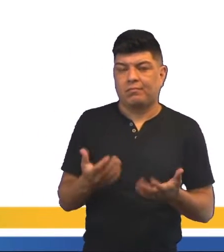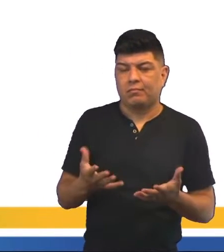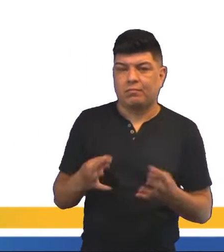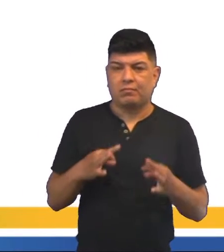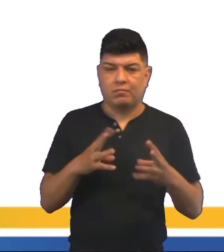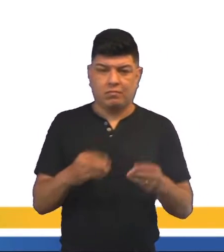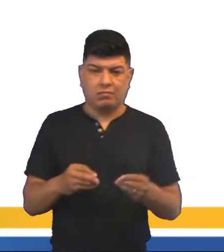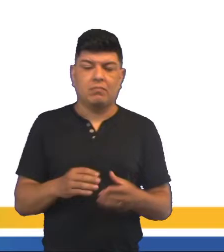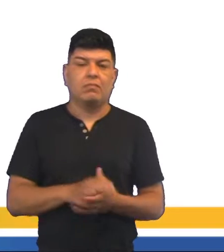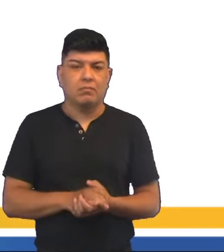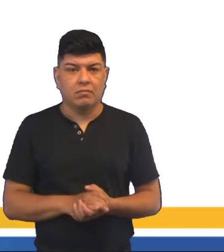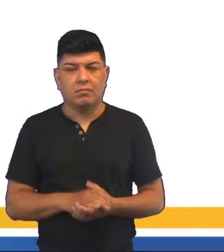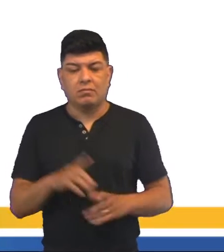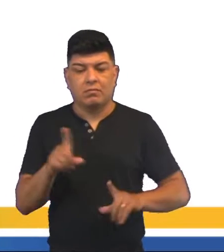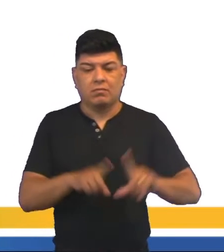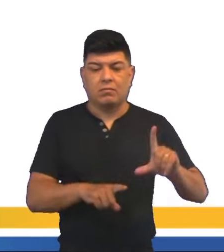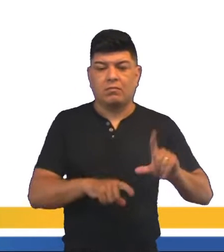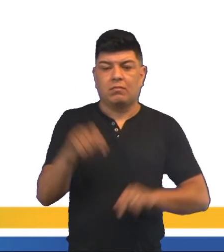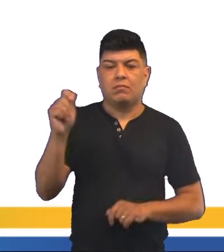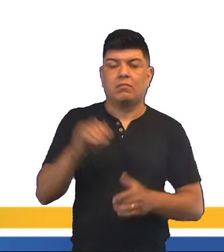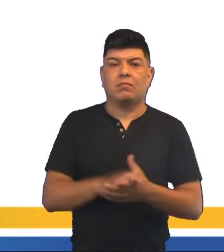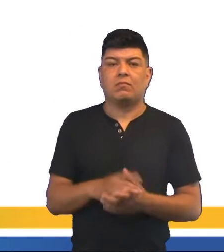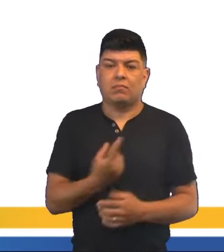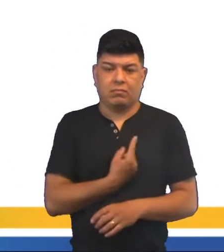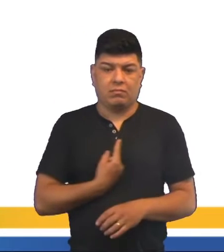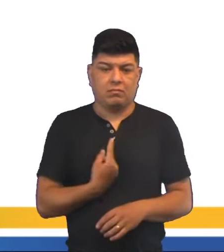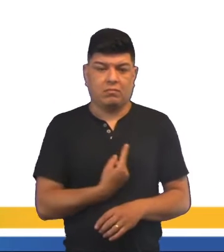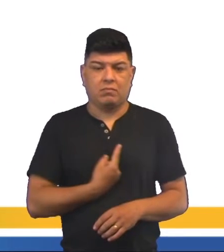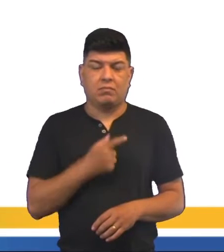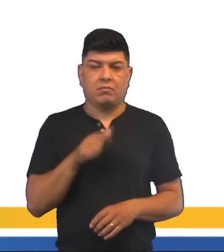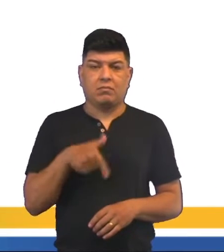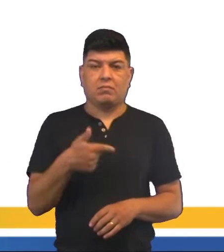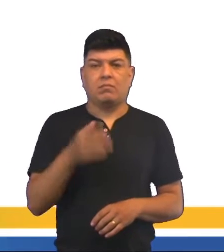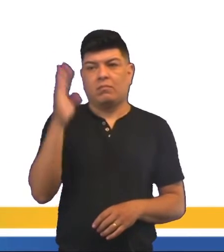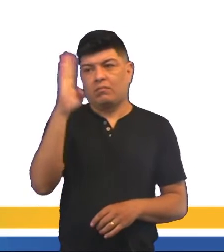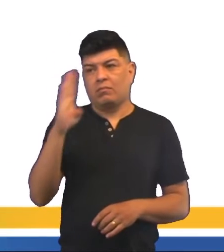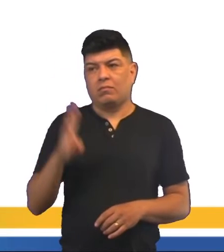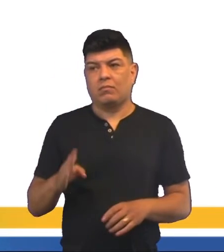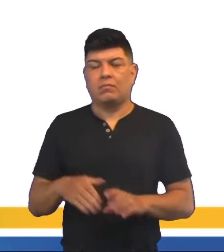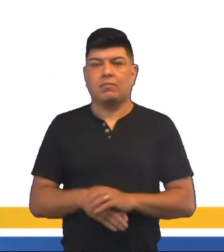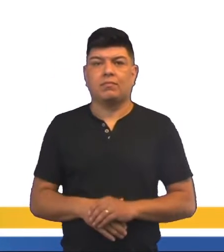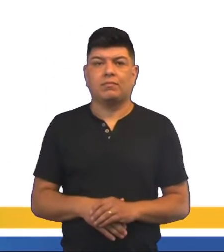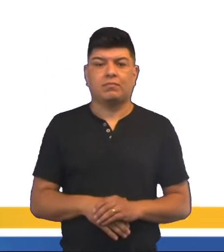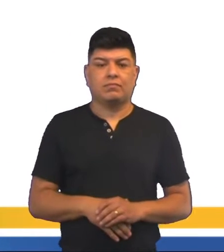sido drenada, né, e o Acre ficando isolado do resto do Brasil.